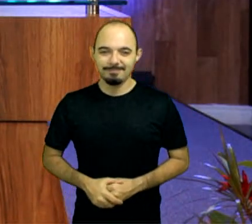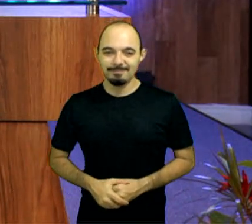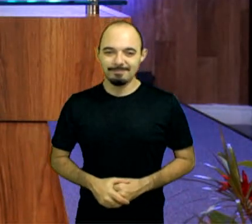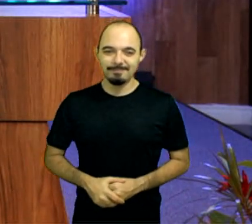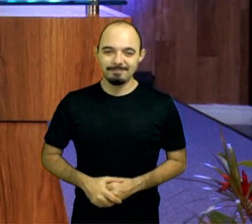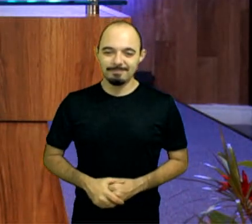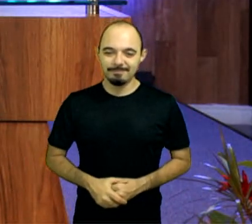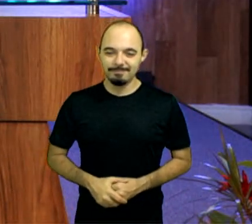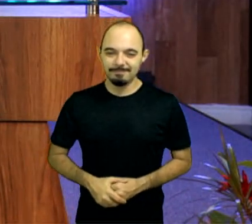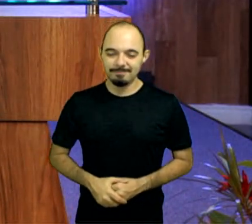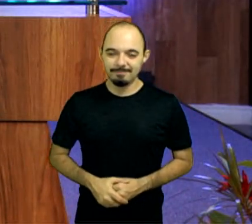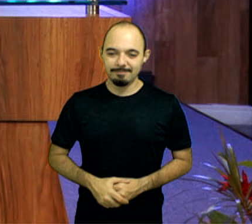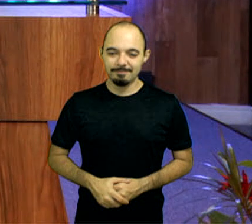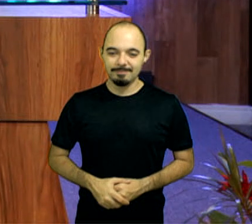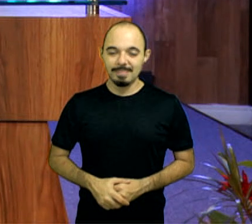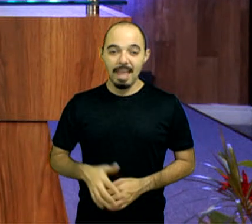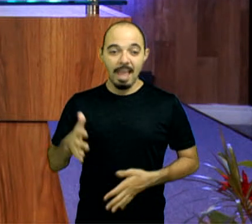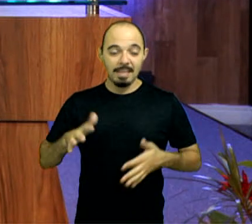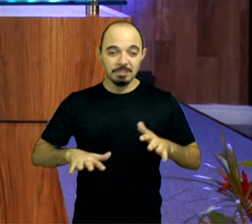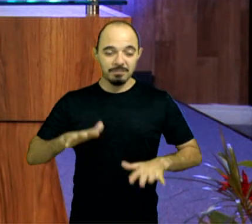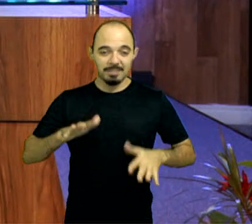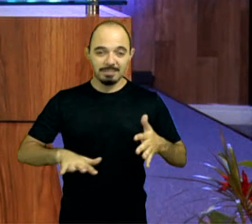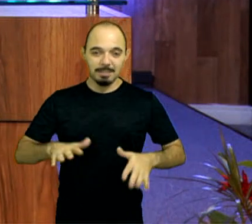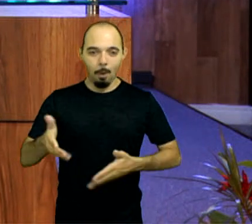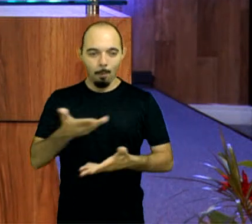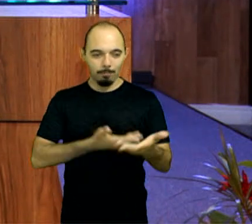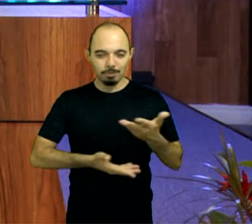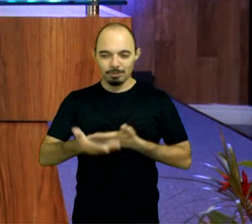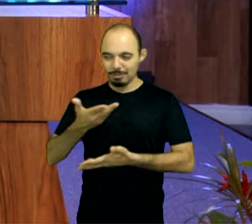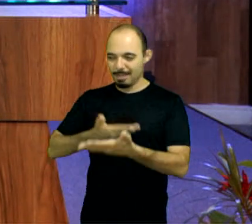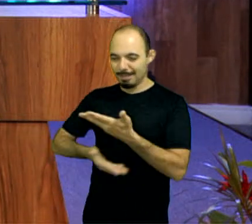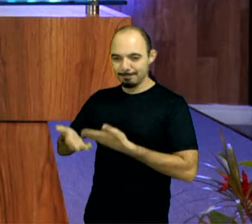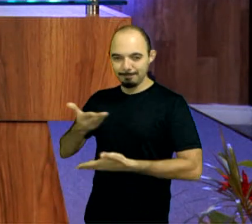Quando eu às vezes comento sobre